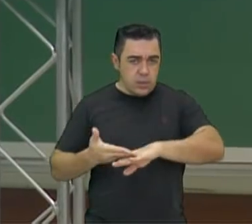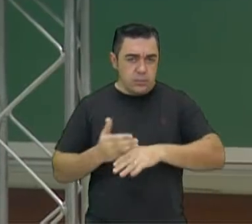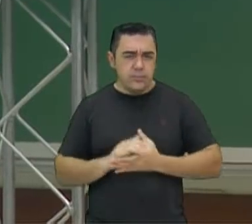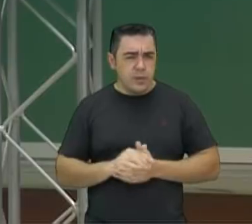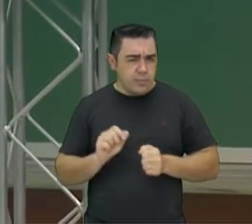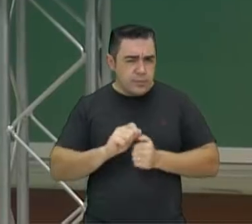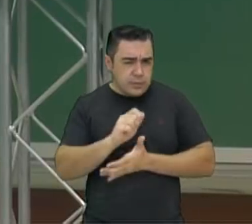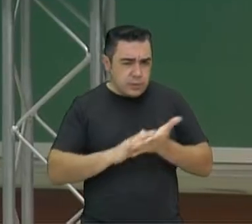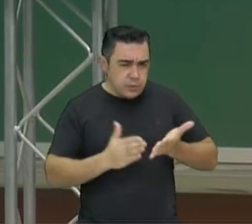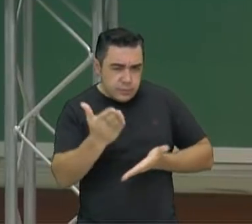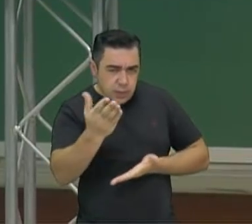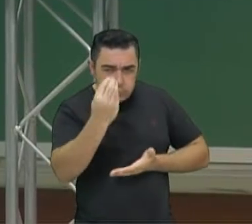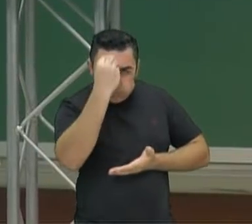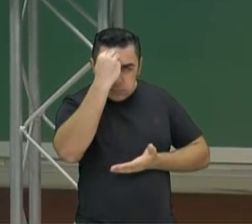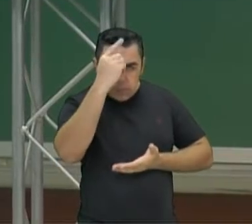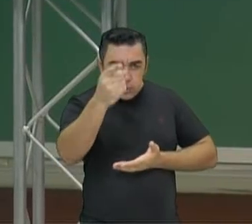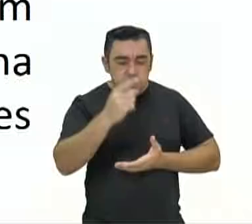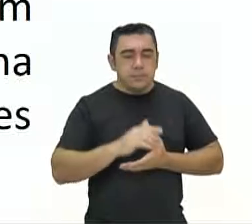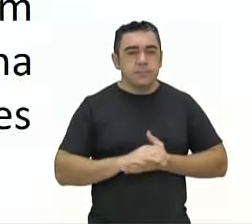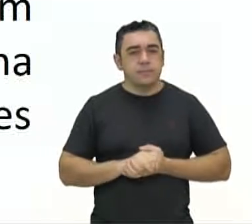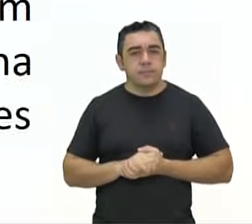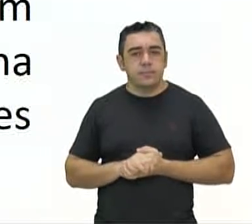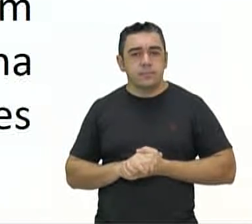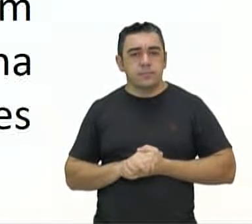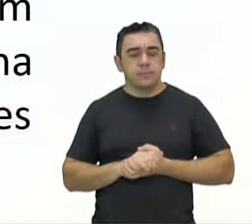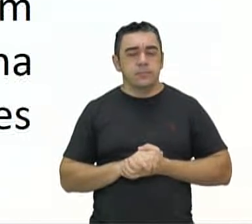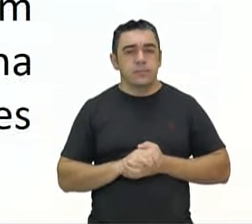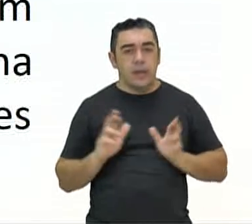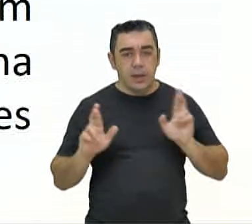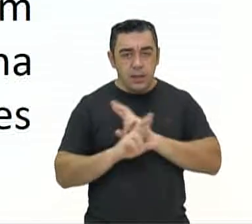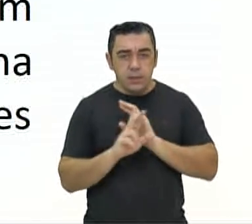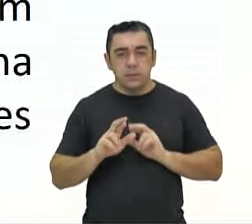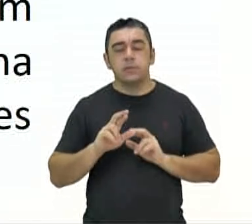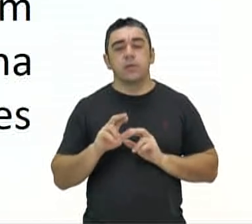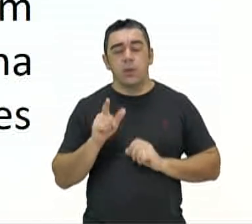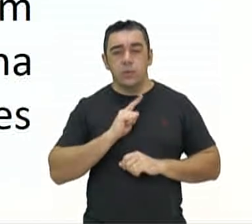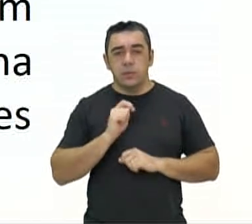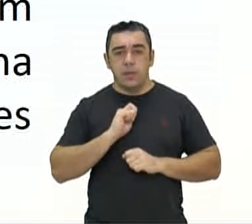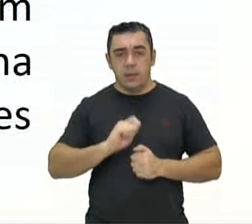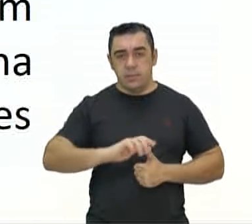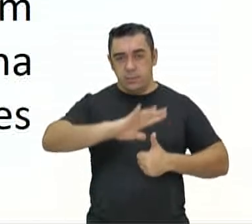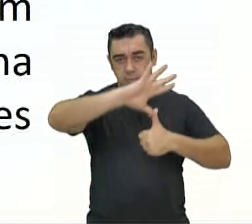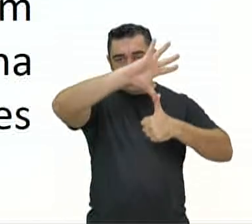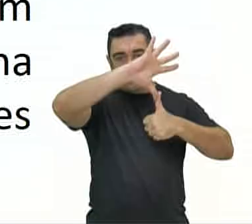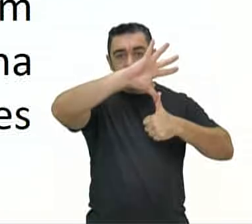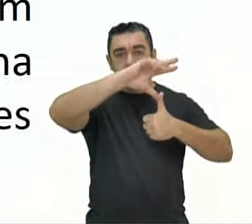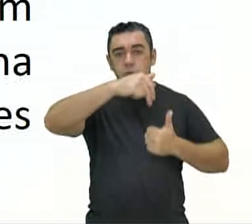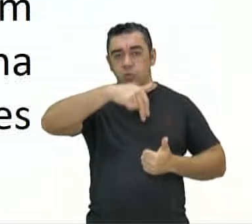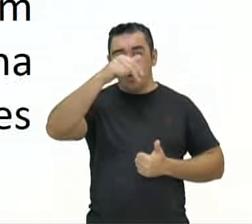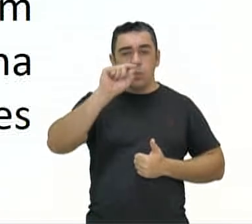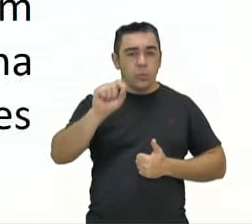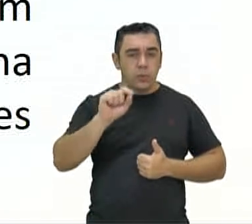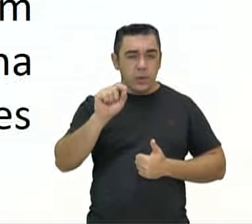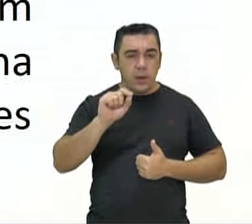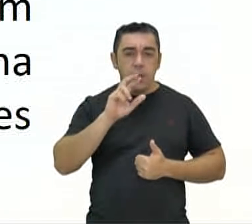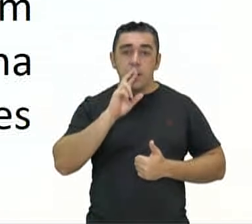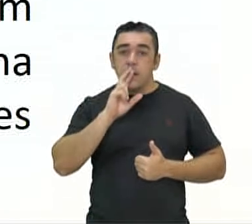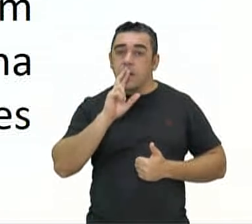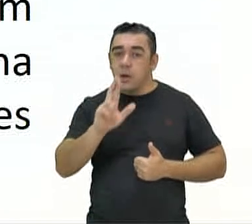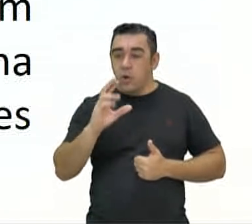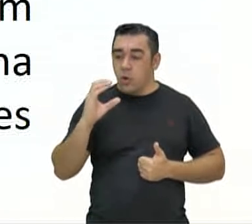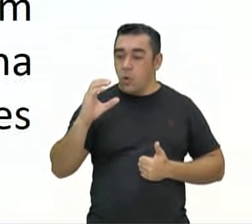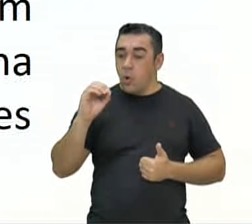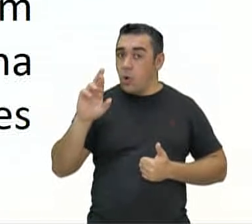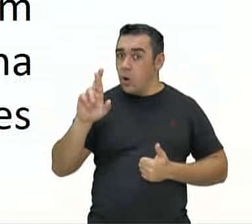uma atividade para fixando esse negócio? Em relação à organização do espaço rural na América do Norte, é correto afirmar que é grifo